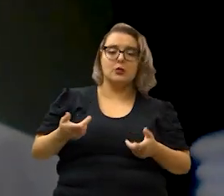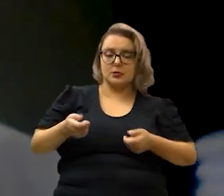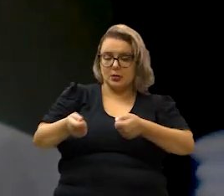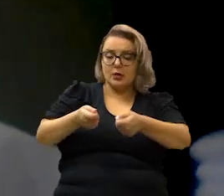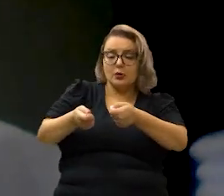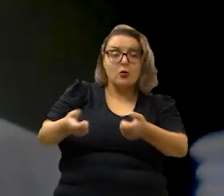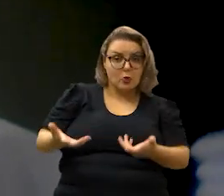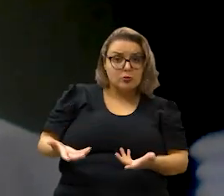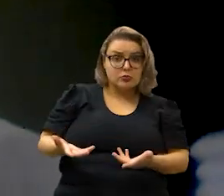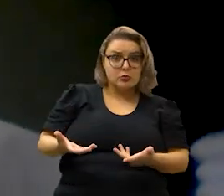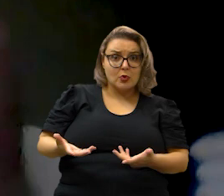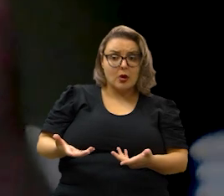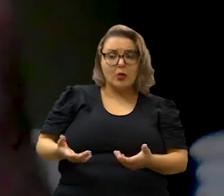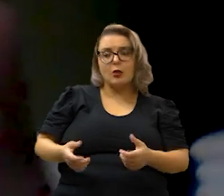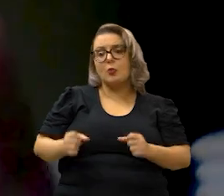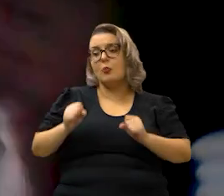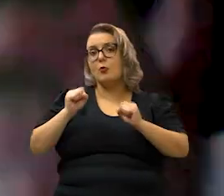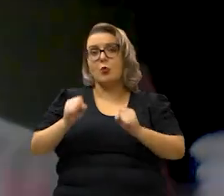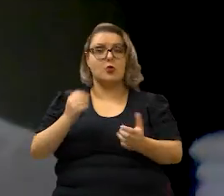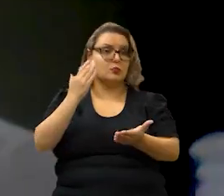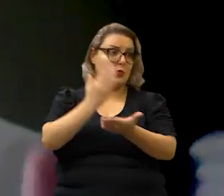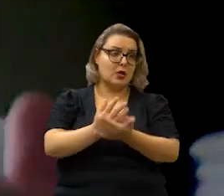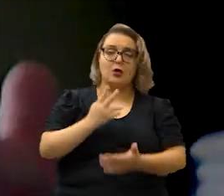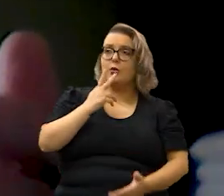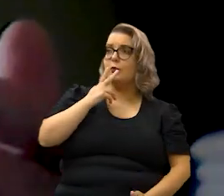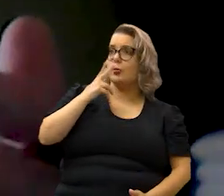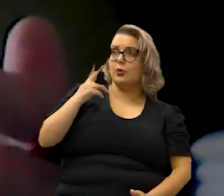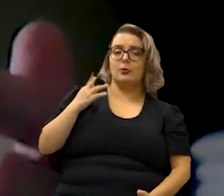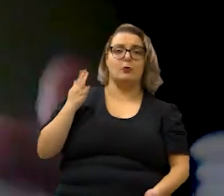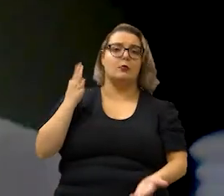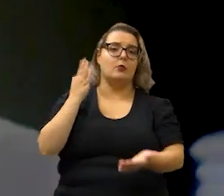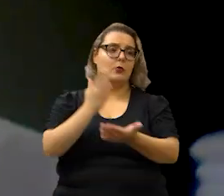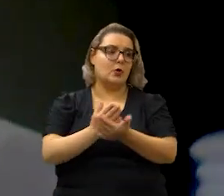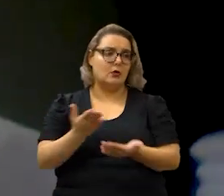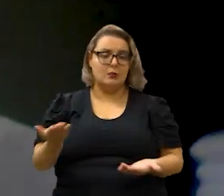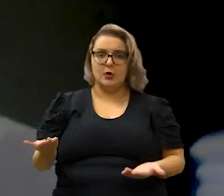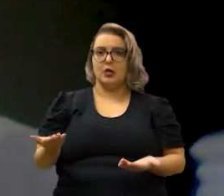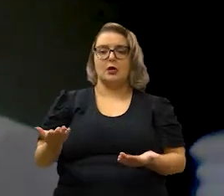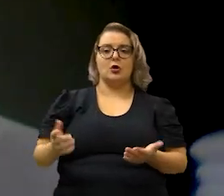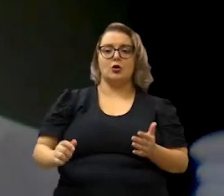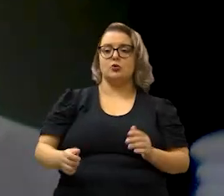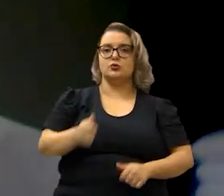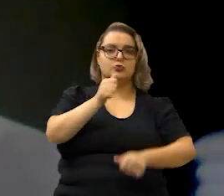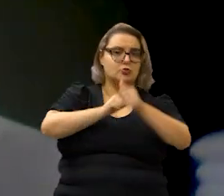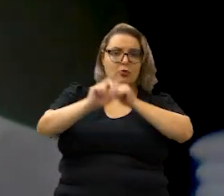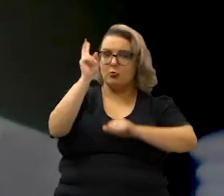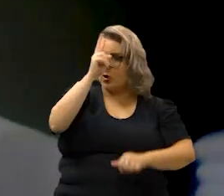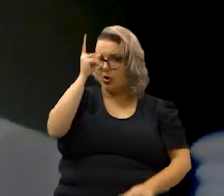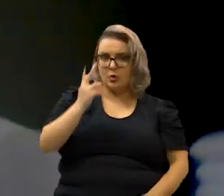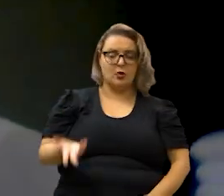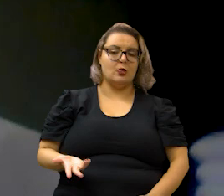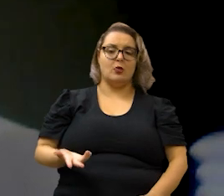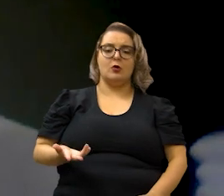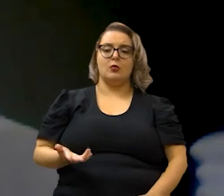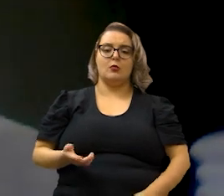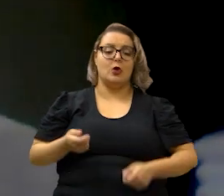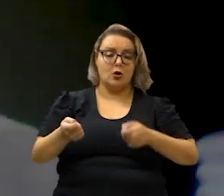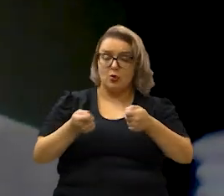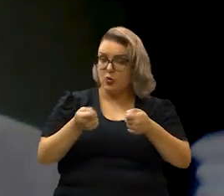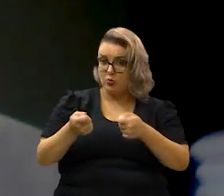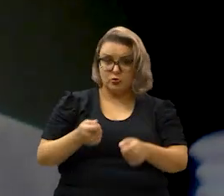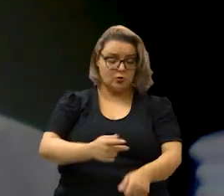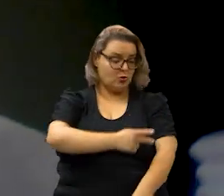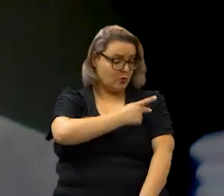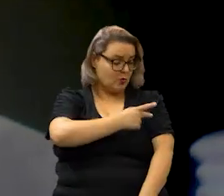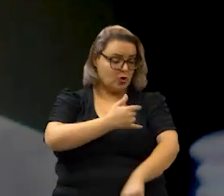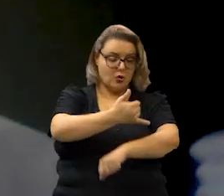de controle. Pode-se parar de fumar, pode-se conter o uso de bebida alcoólica, controlar